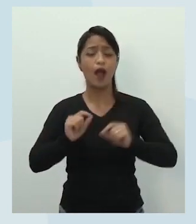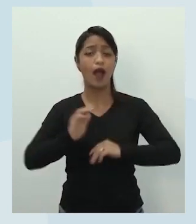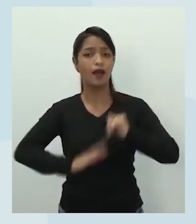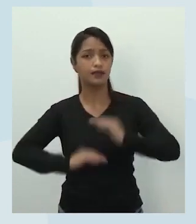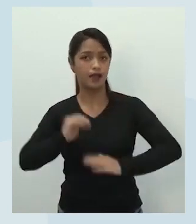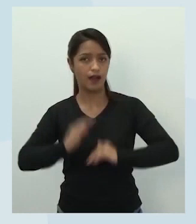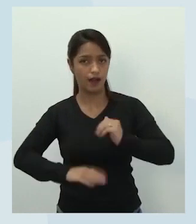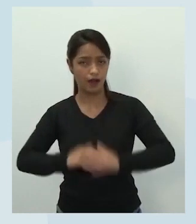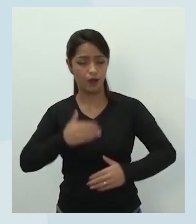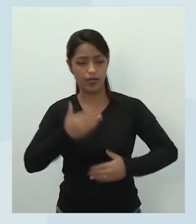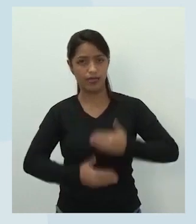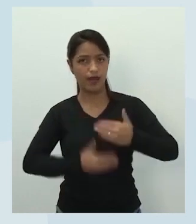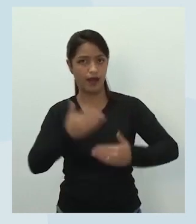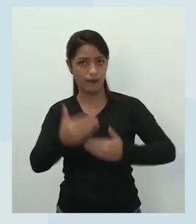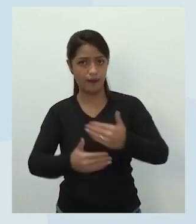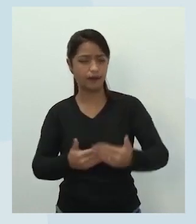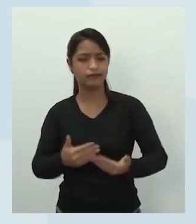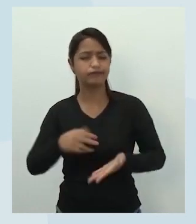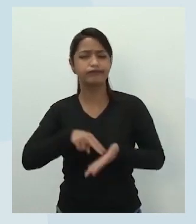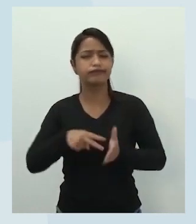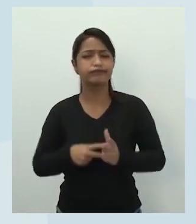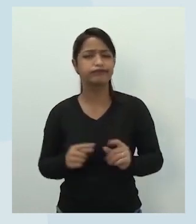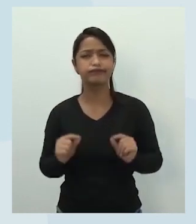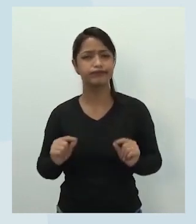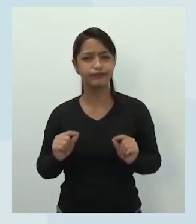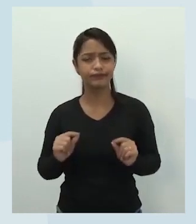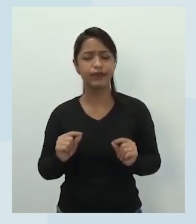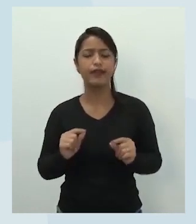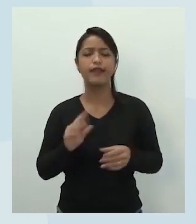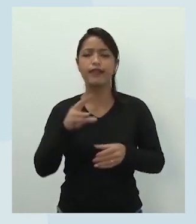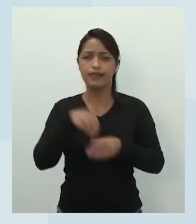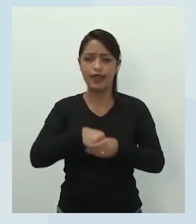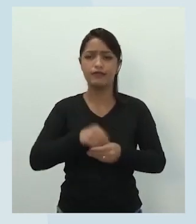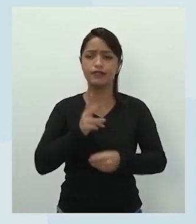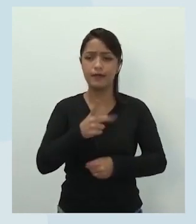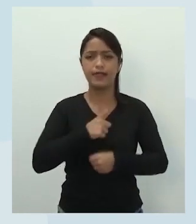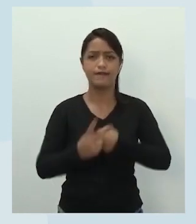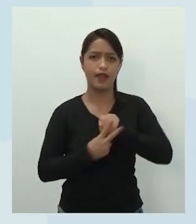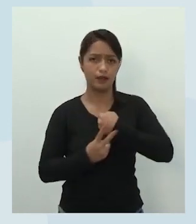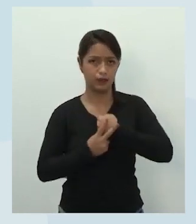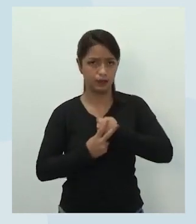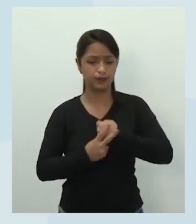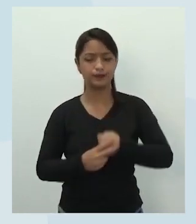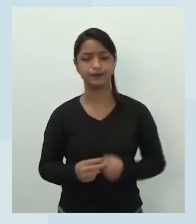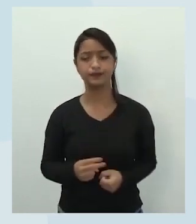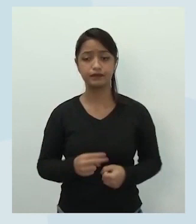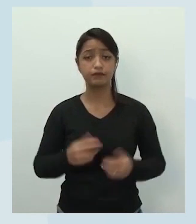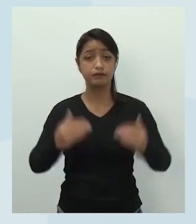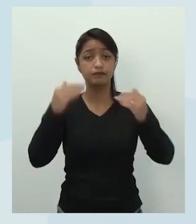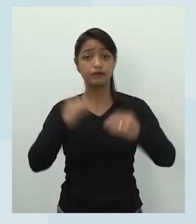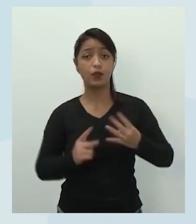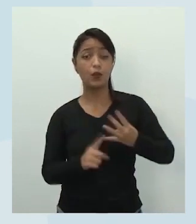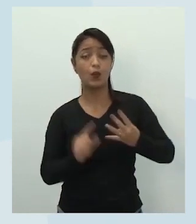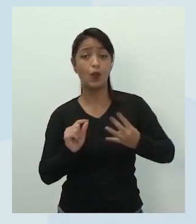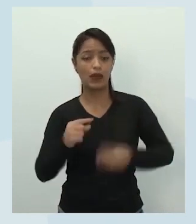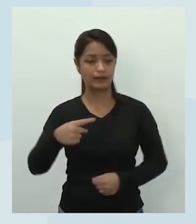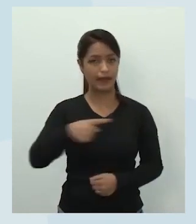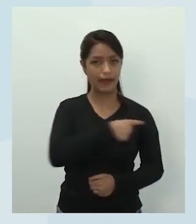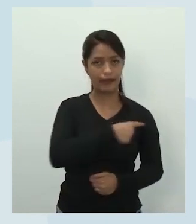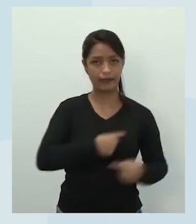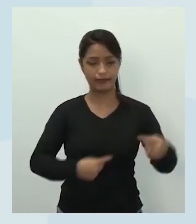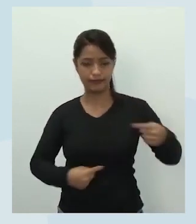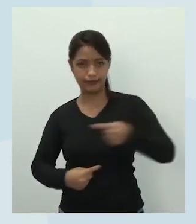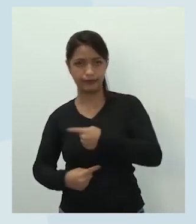etapa do processo, onde ele sempre conta com a presença de um verbo. E as setas indicam o